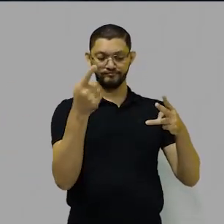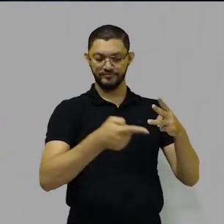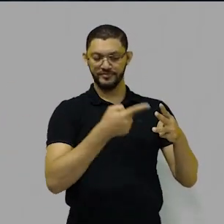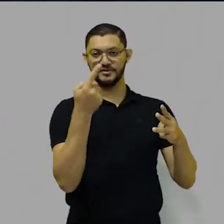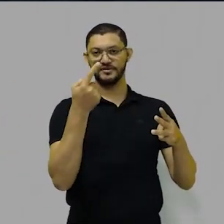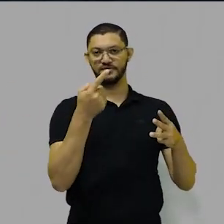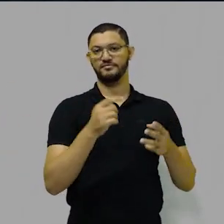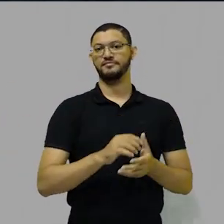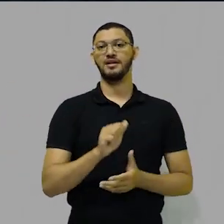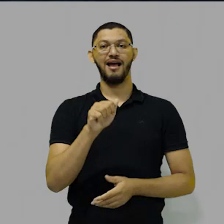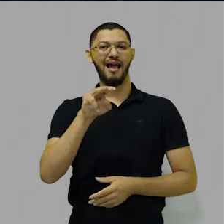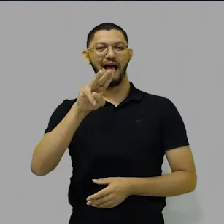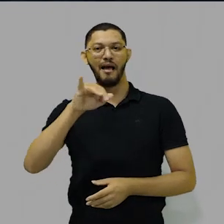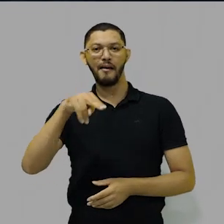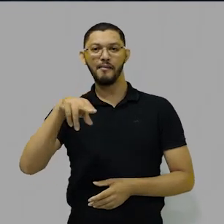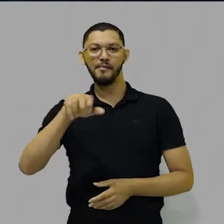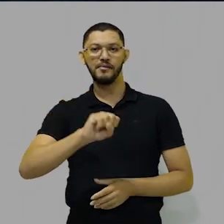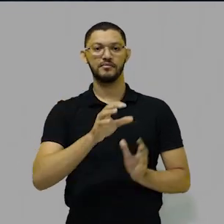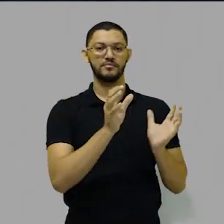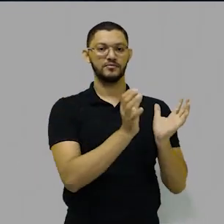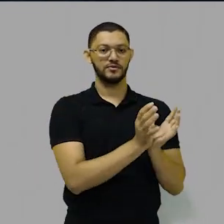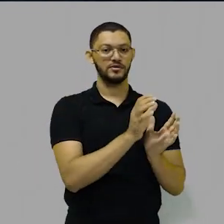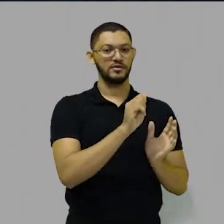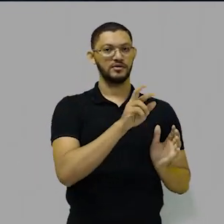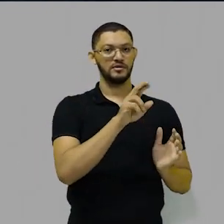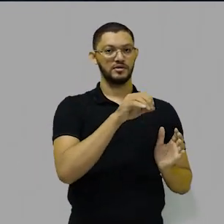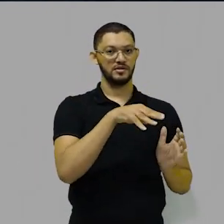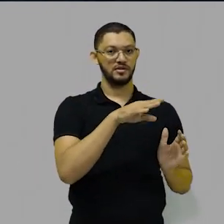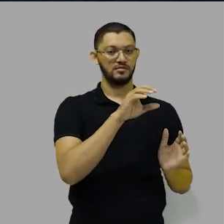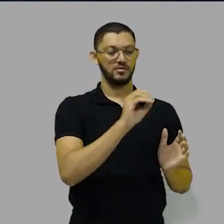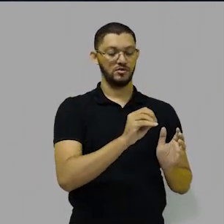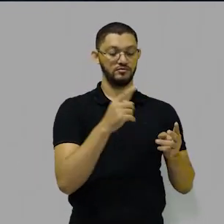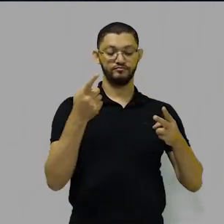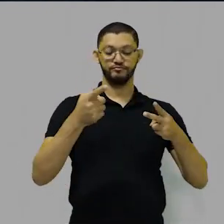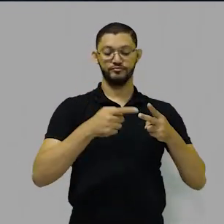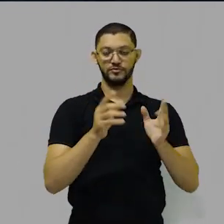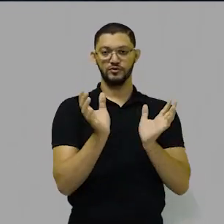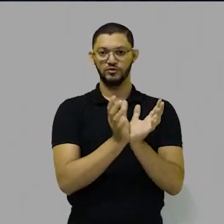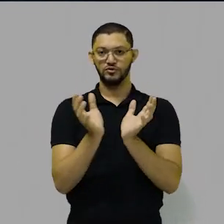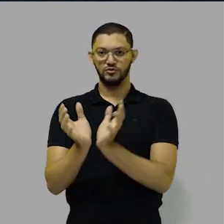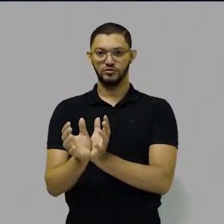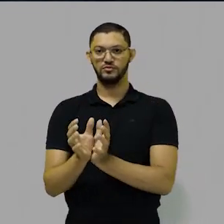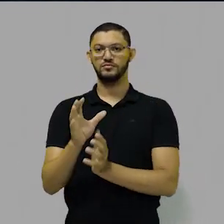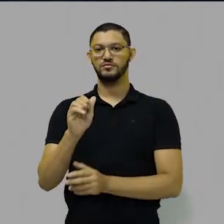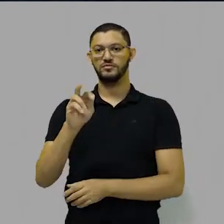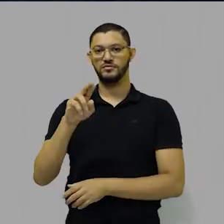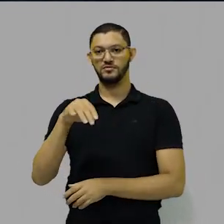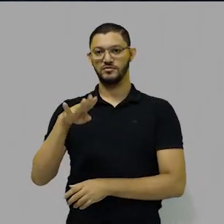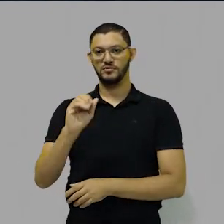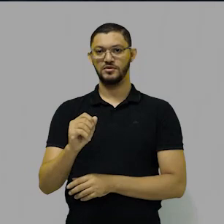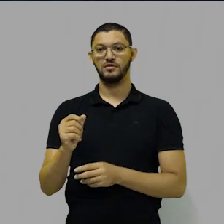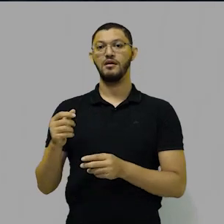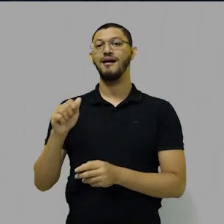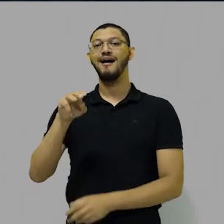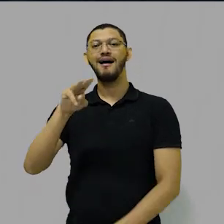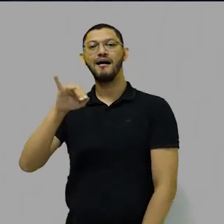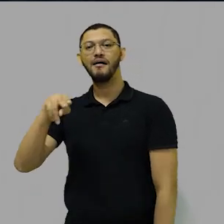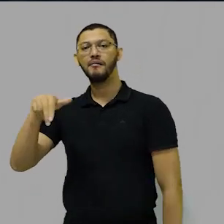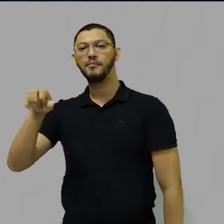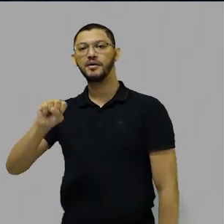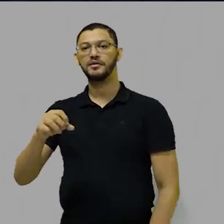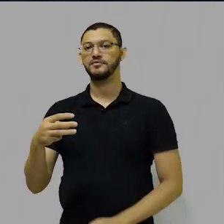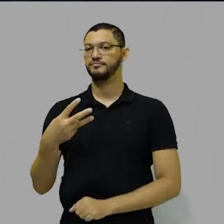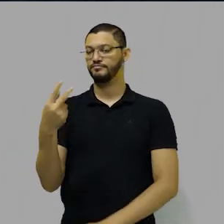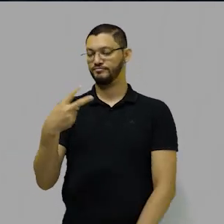amina terciária. Um grupo carbônico, amina primária. 2 grupos carbônicos, amina secundária.